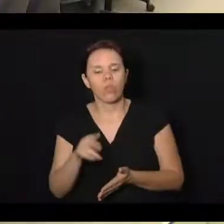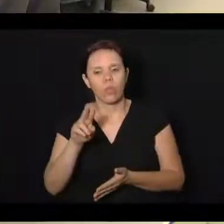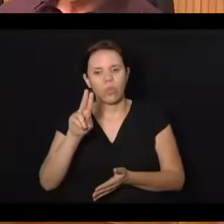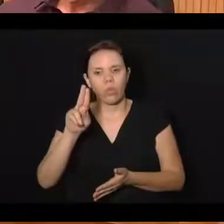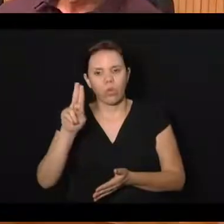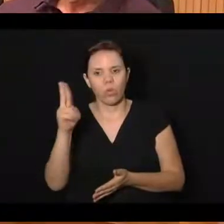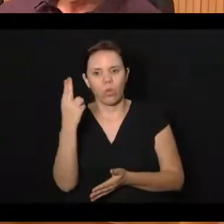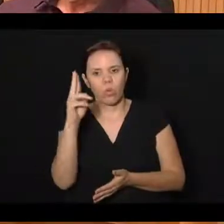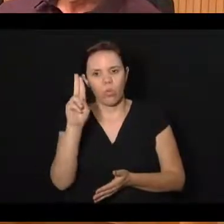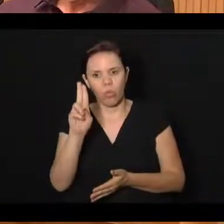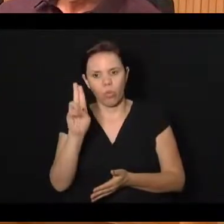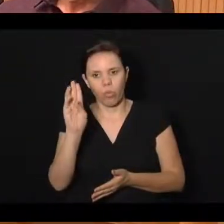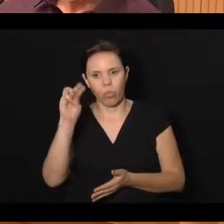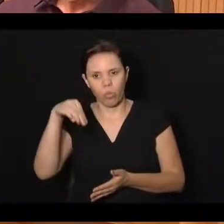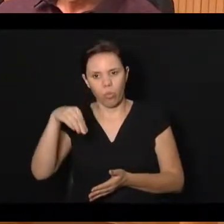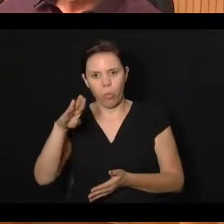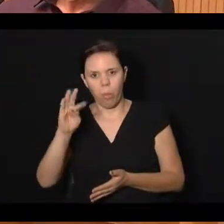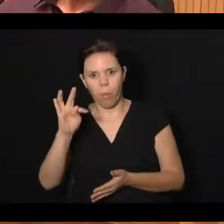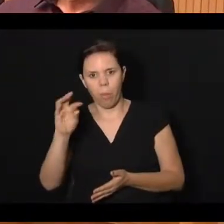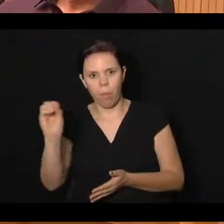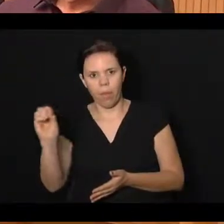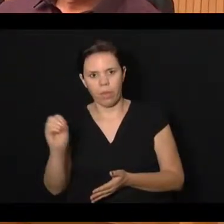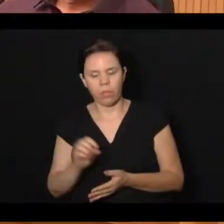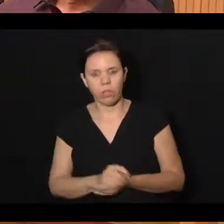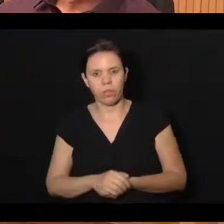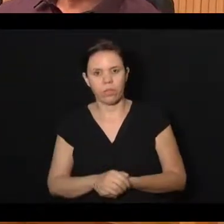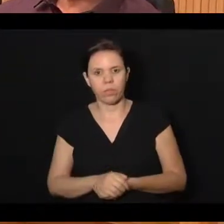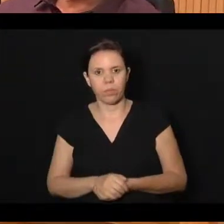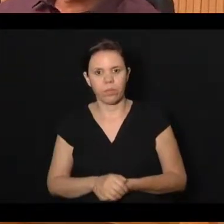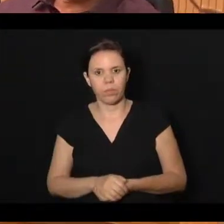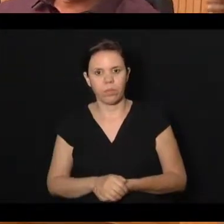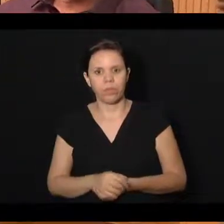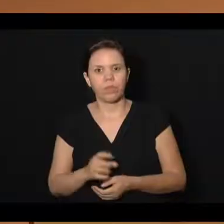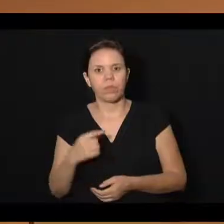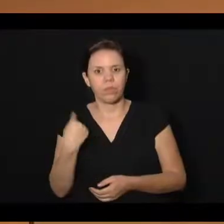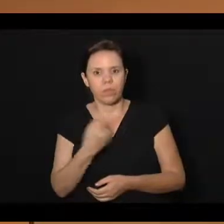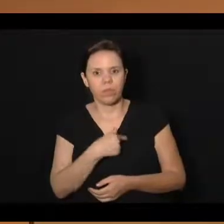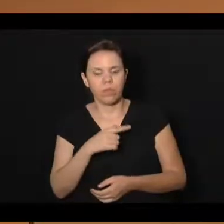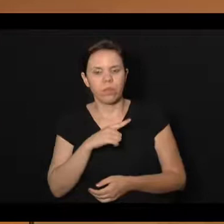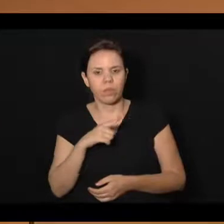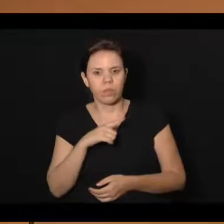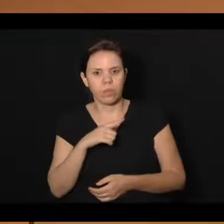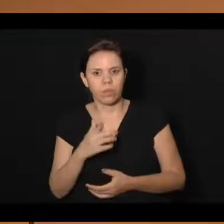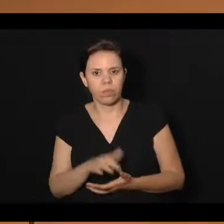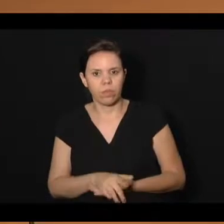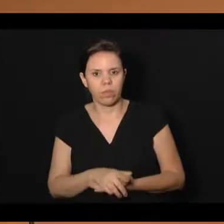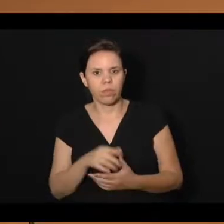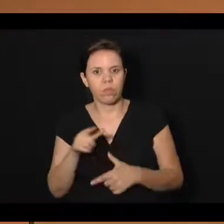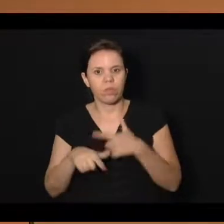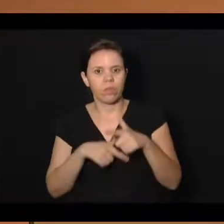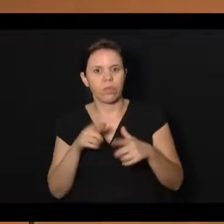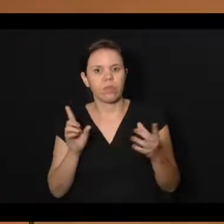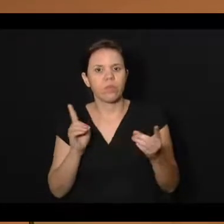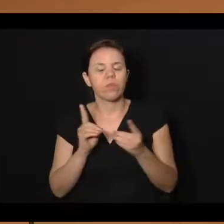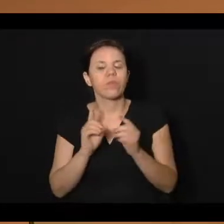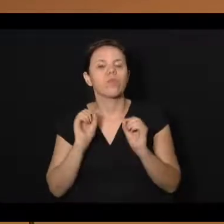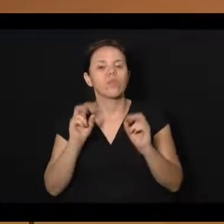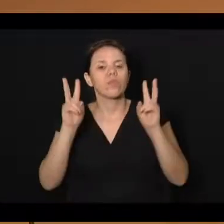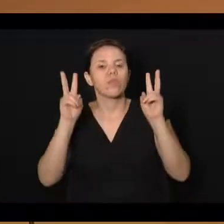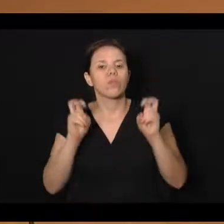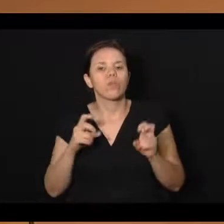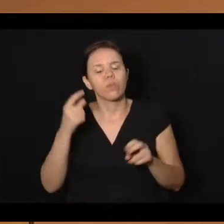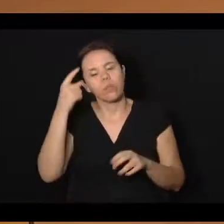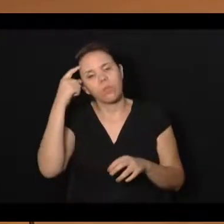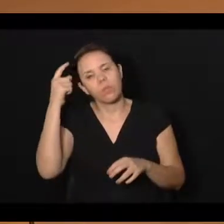humberto é voltar só está trazendo um pouco o vereador a gente tem um serviço os serviços são é que deve ser sempre